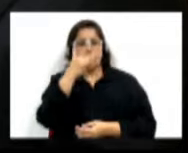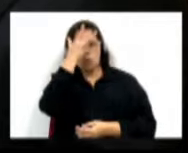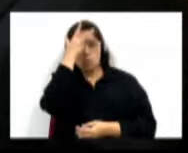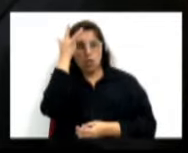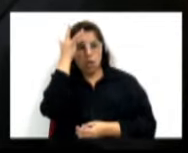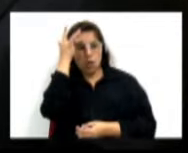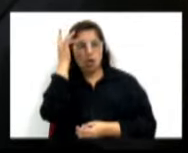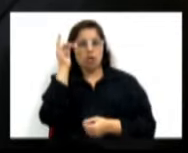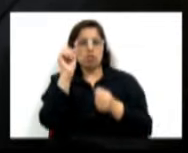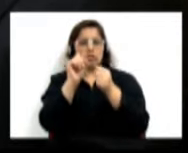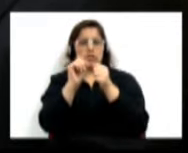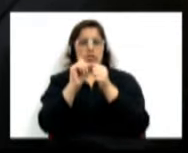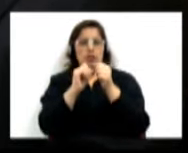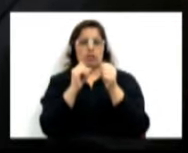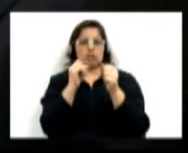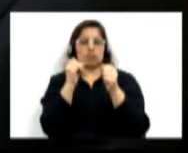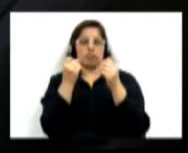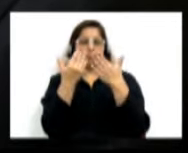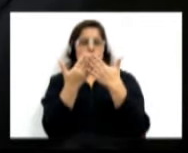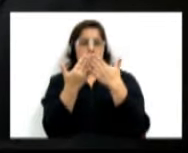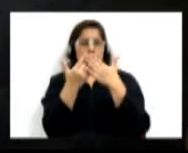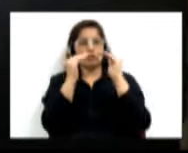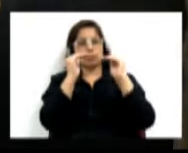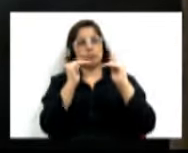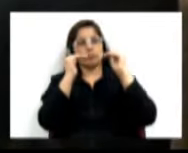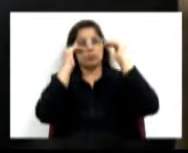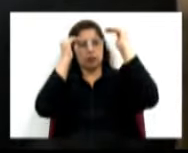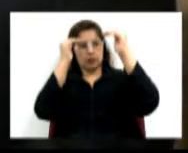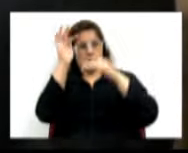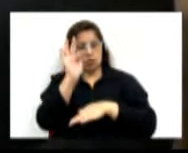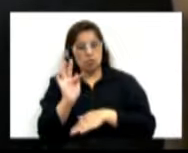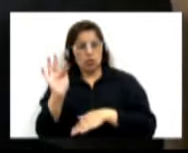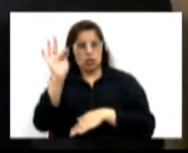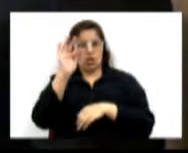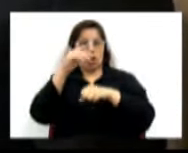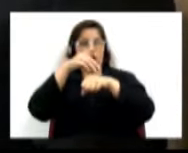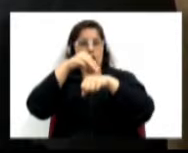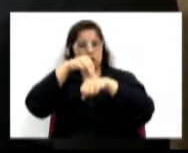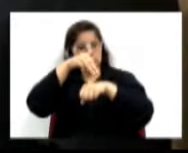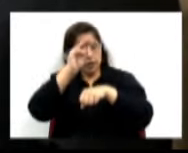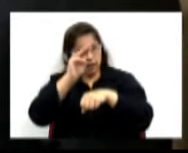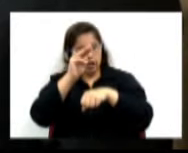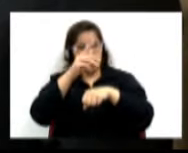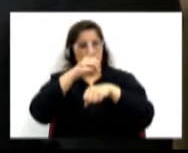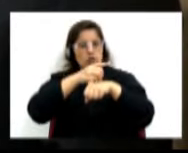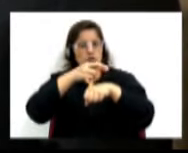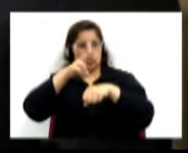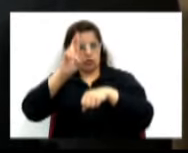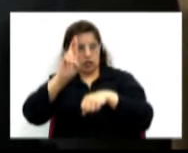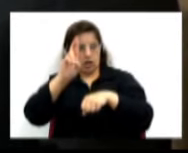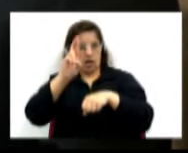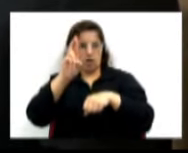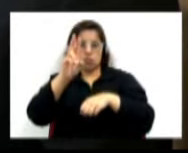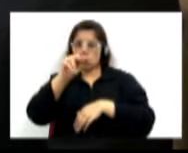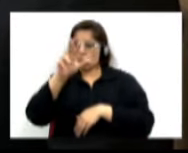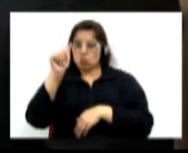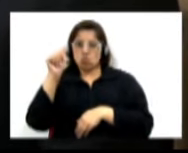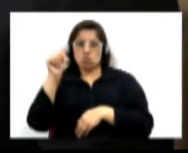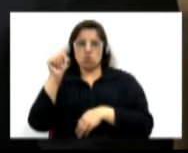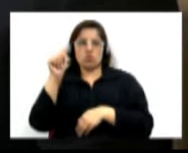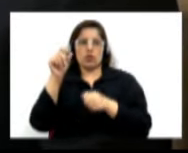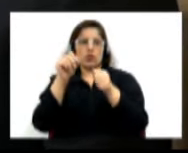produção. Mas o funcionário, o cidadão com nível técnico, é ele que fará essas funções.